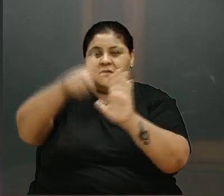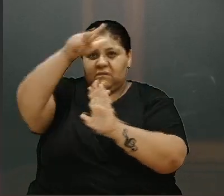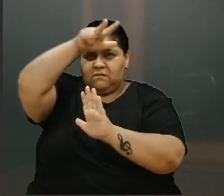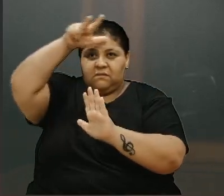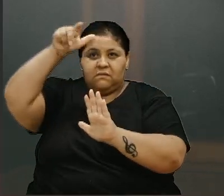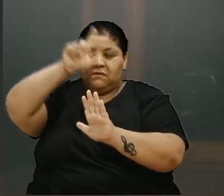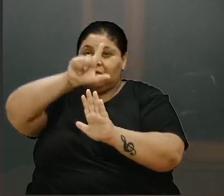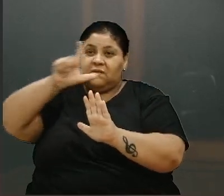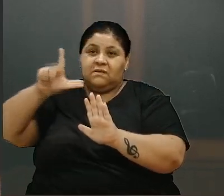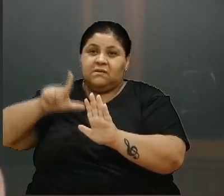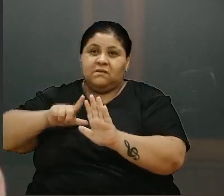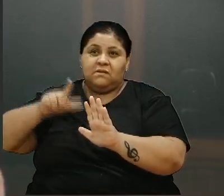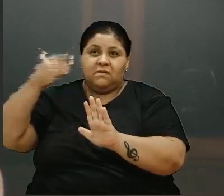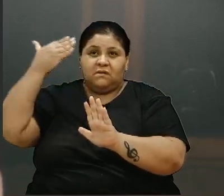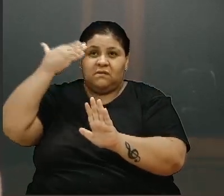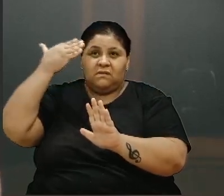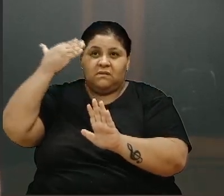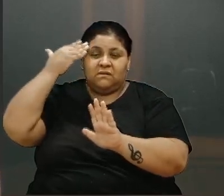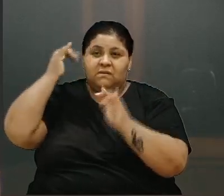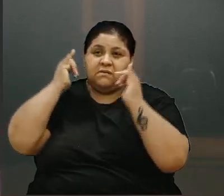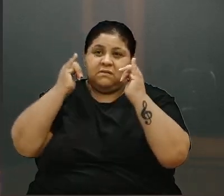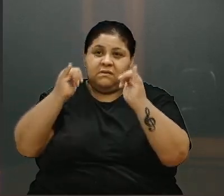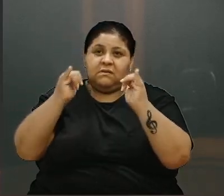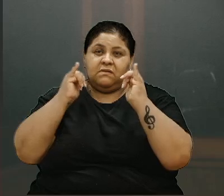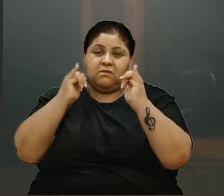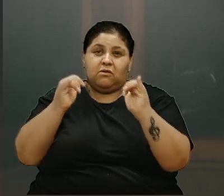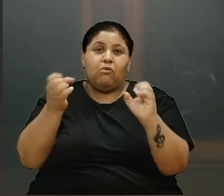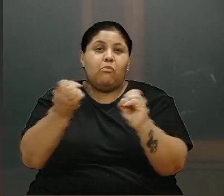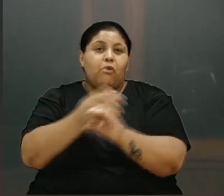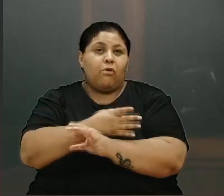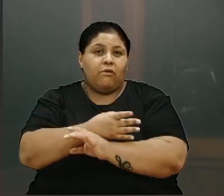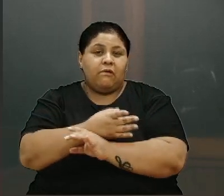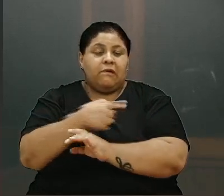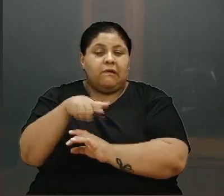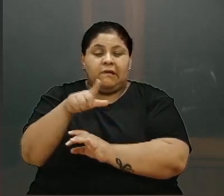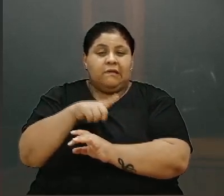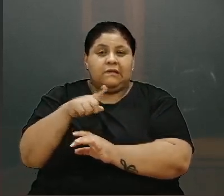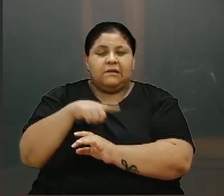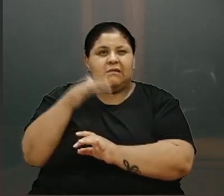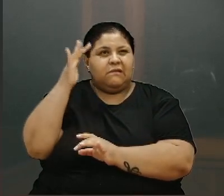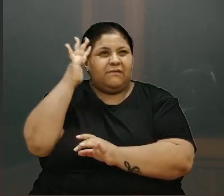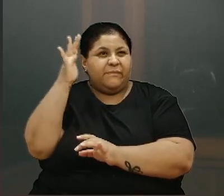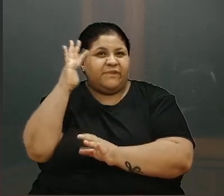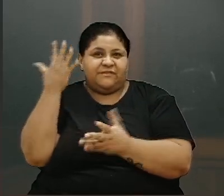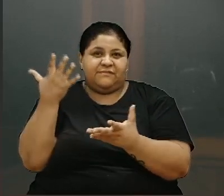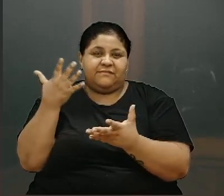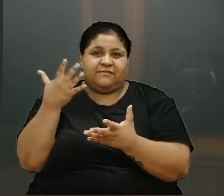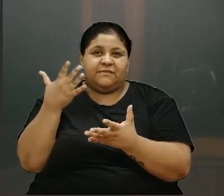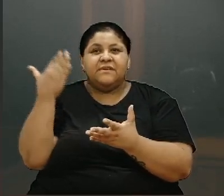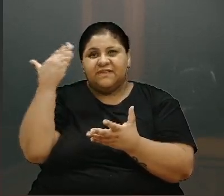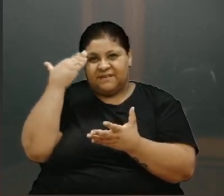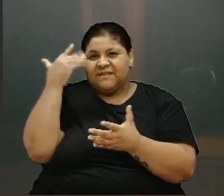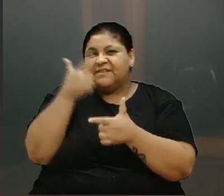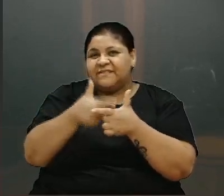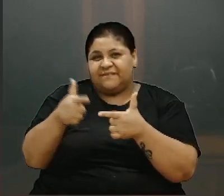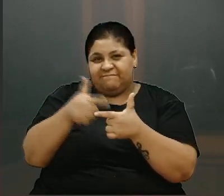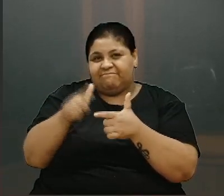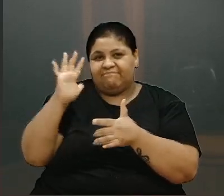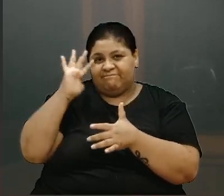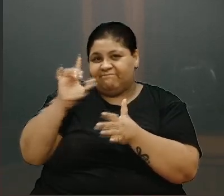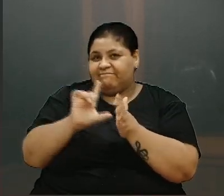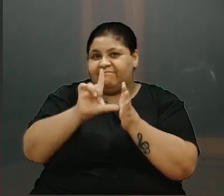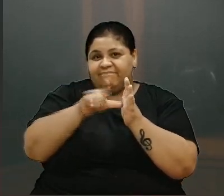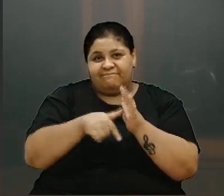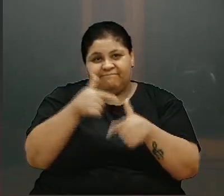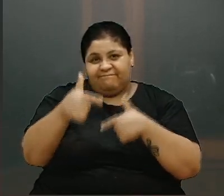prefeitura não tinha previsão de viatura preventiva no local. E eu acho que quando a gente não prevê, é porque a gente sabe que o problema vai acontecer e depois a gente